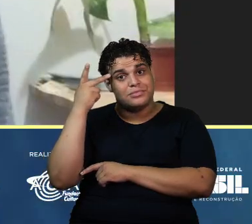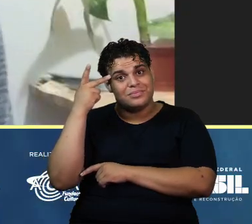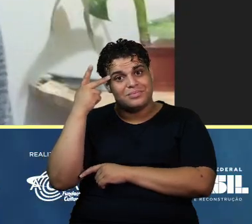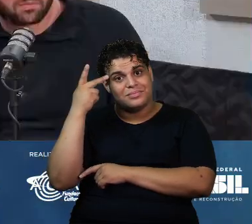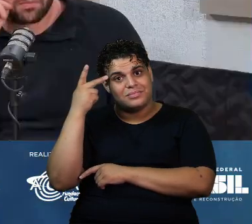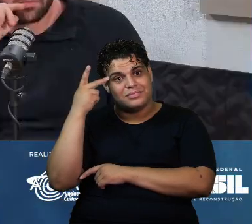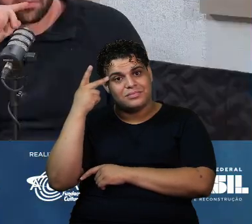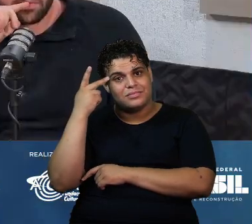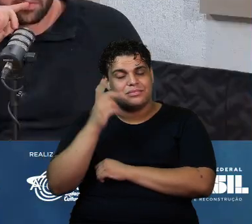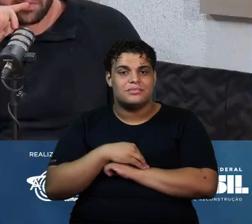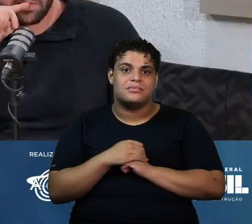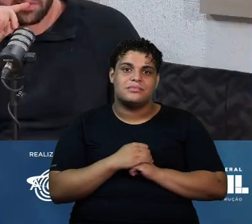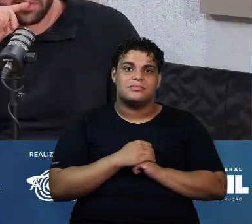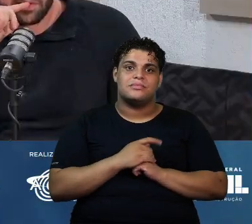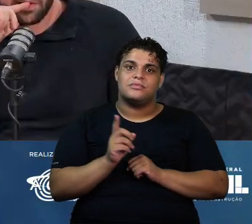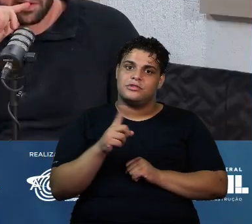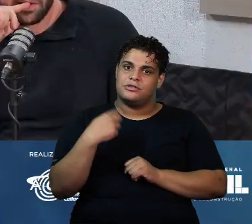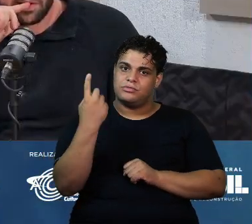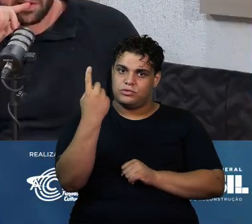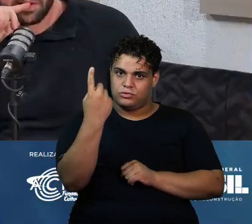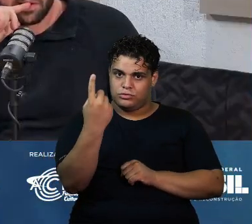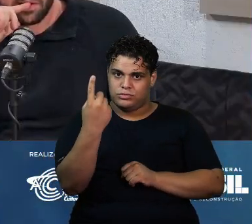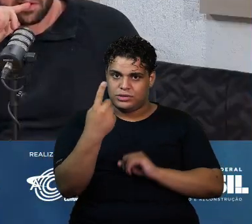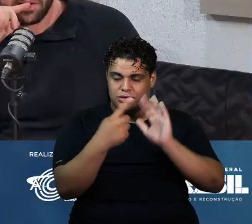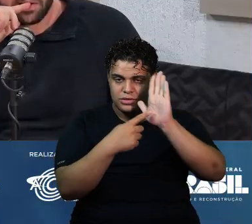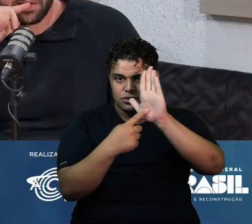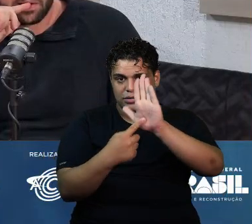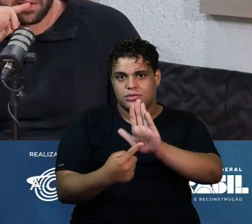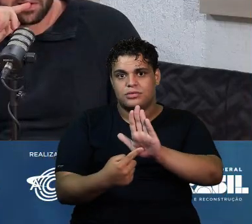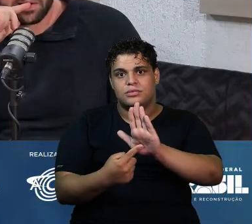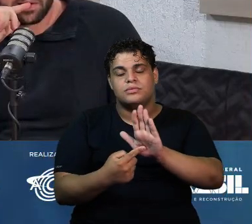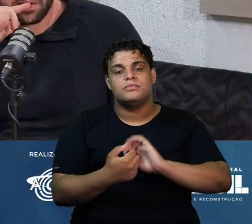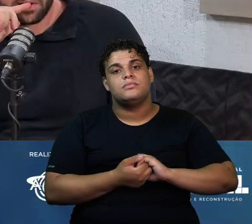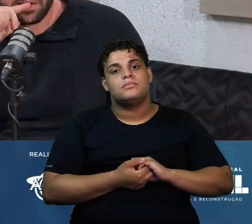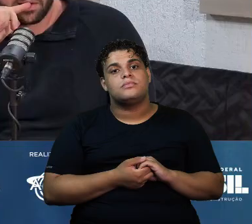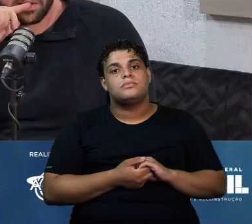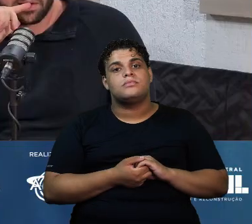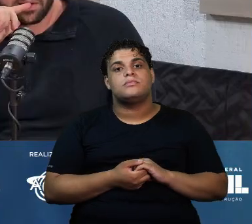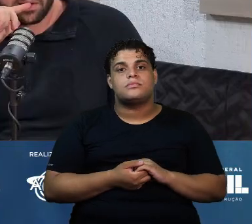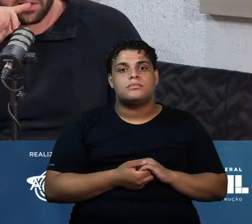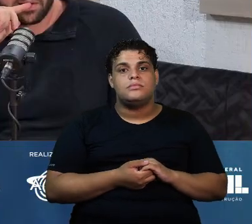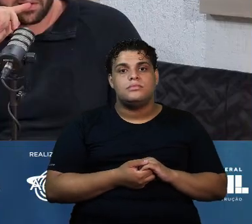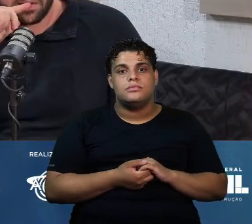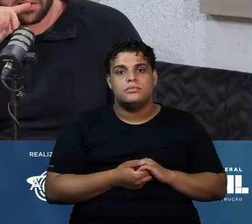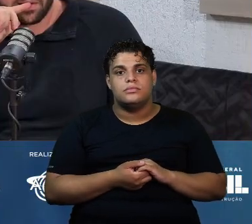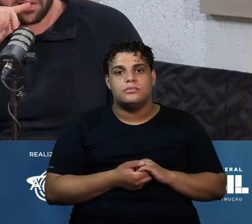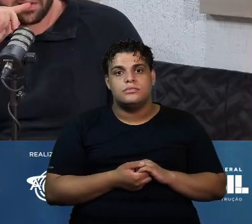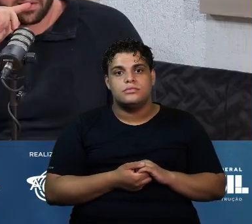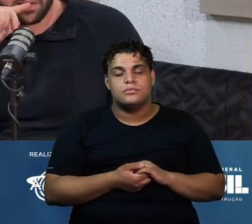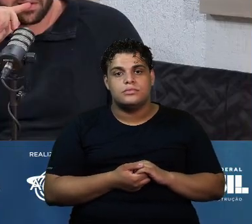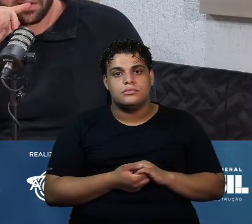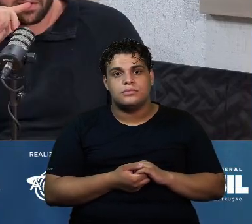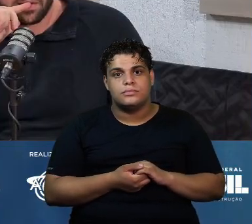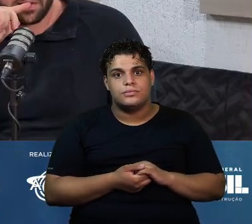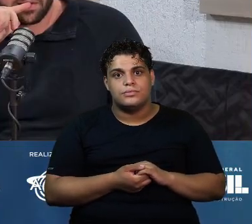Nós somos uma das organizações que colabora com esse plano, que está sendo encabeçado